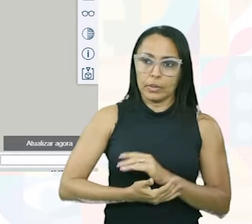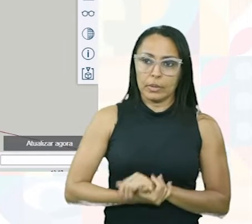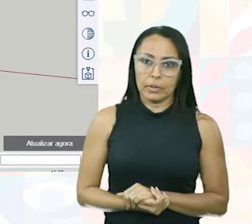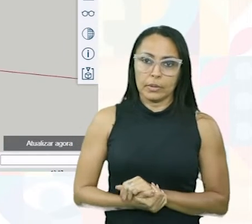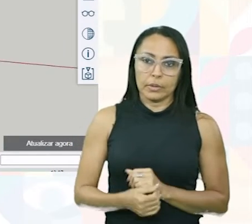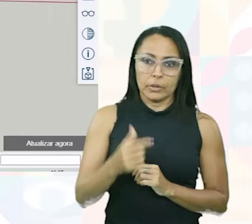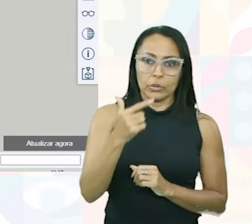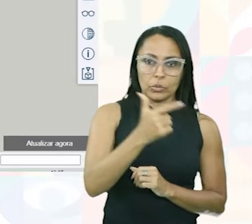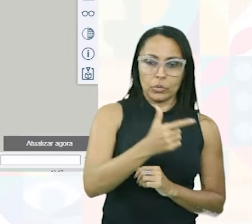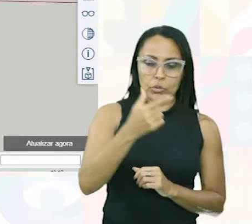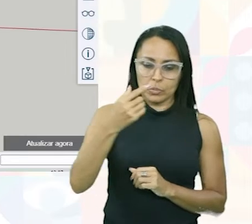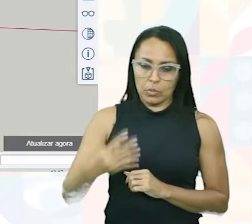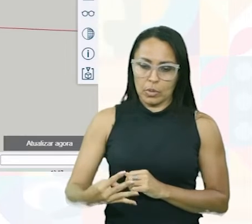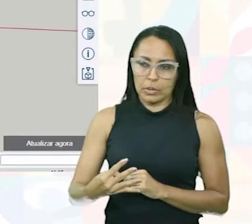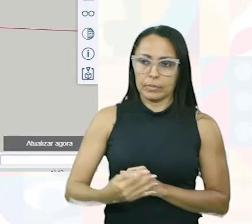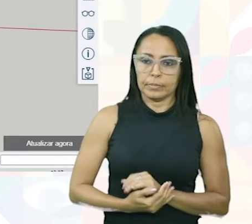4.